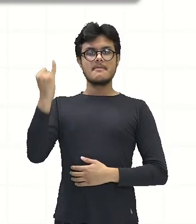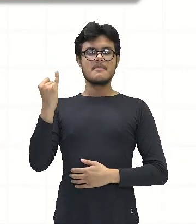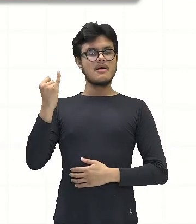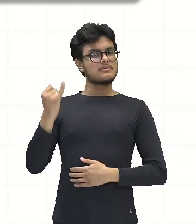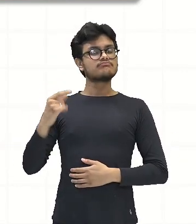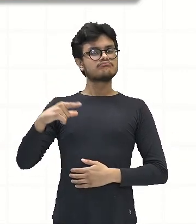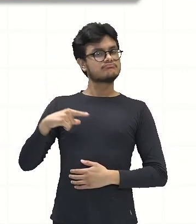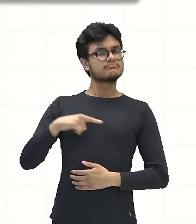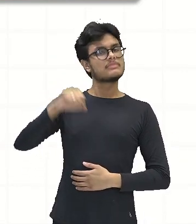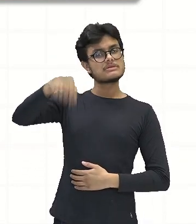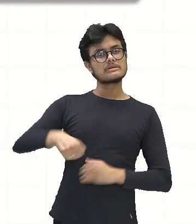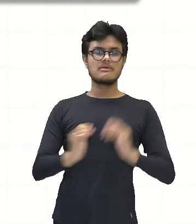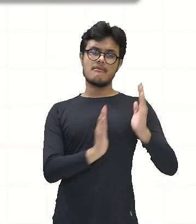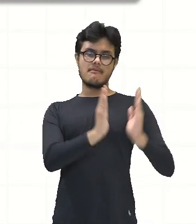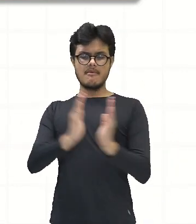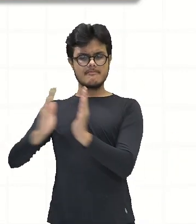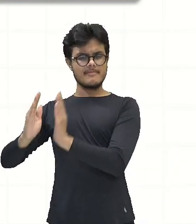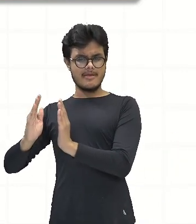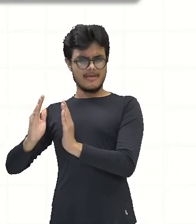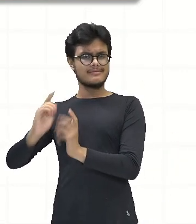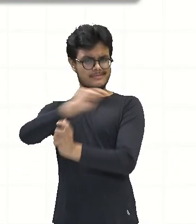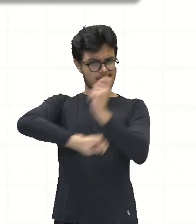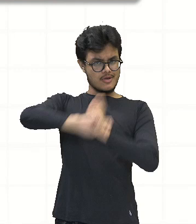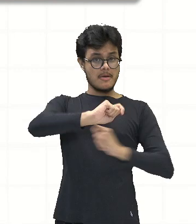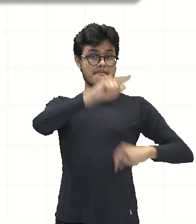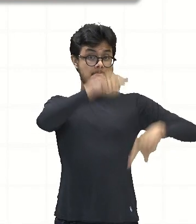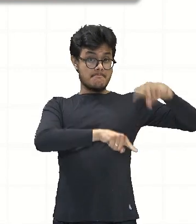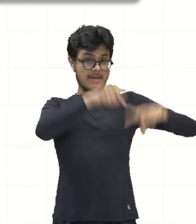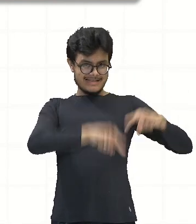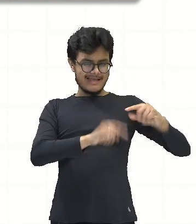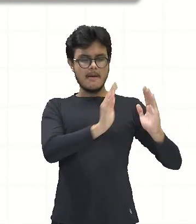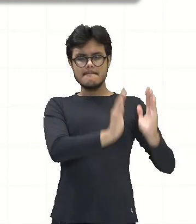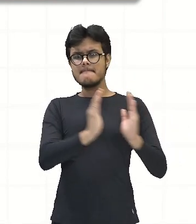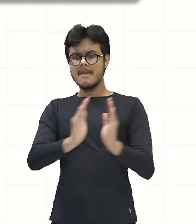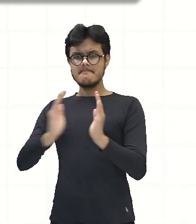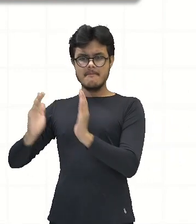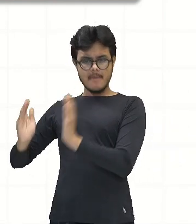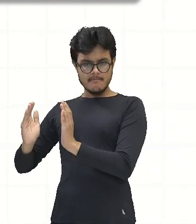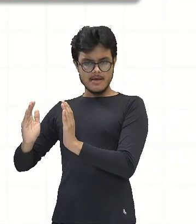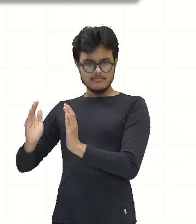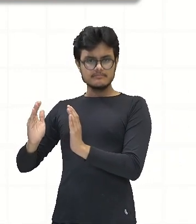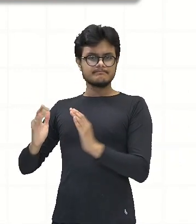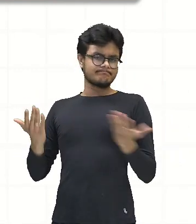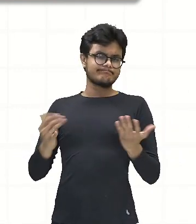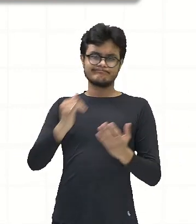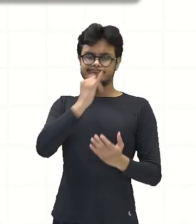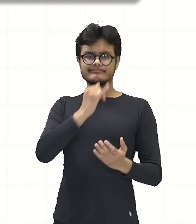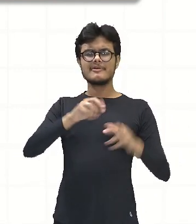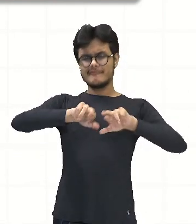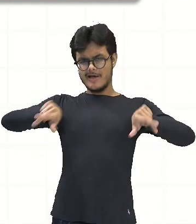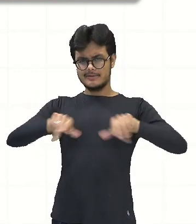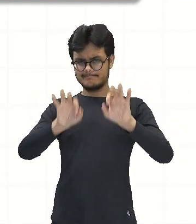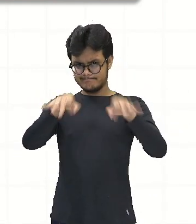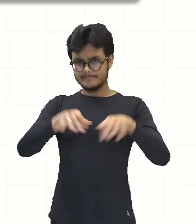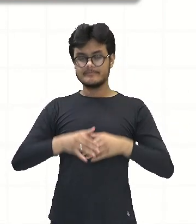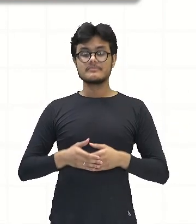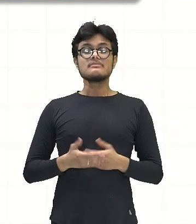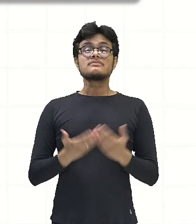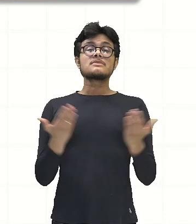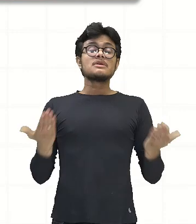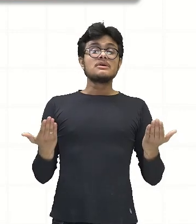marcadas por esses ciclos, né, marcado por produtos, e esses produtos como o pau-brasil, o ouro, o café,